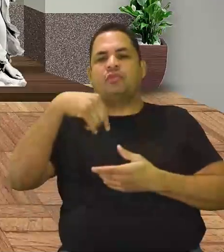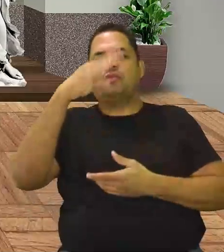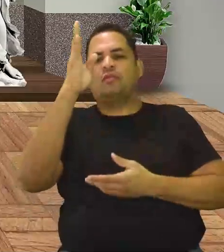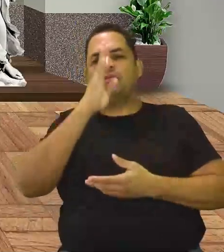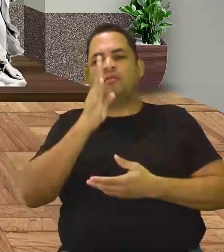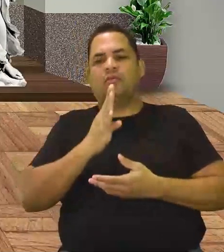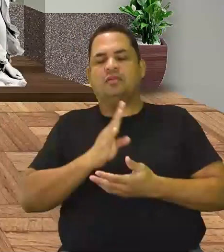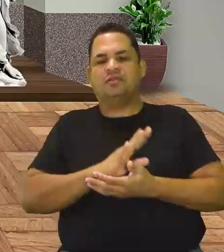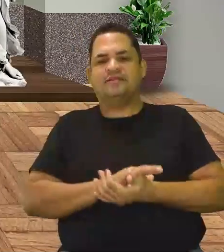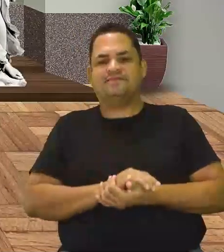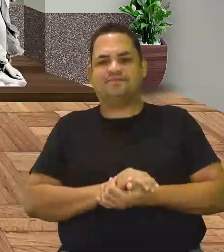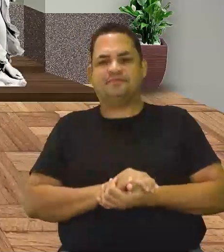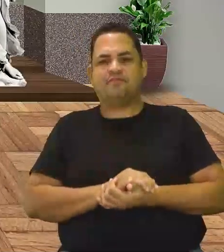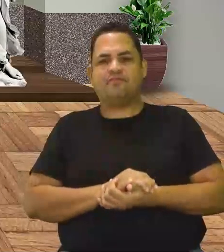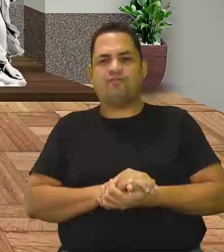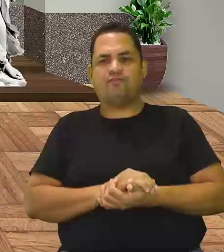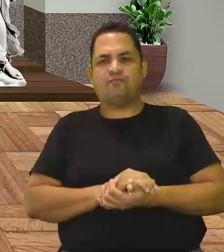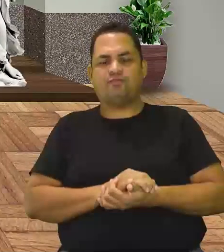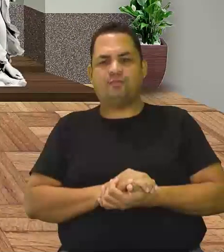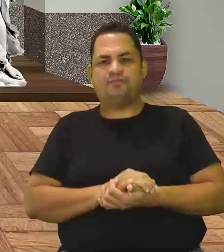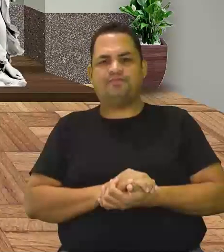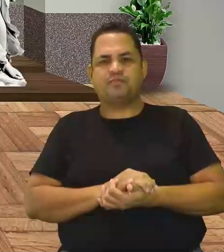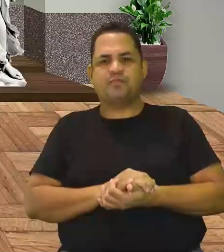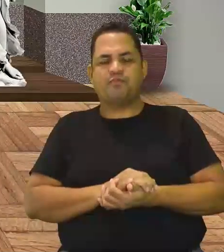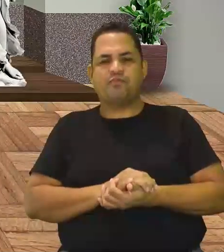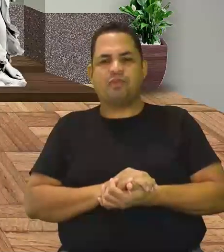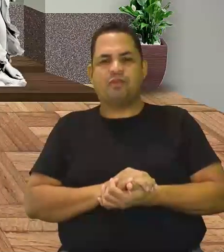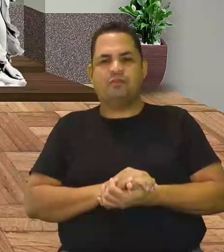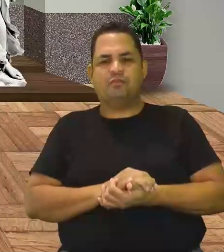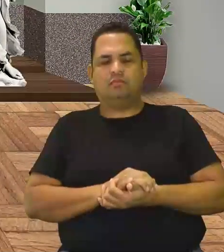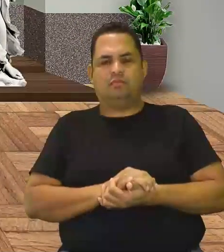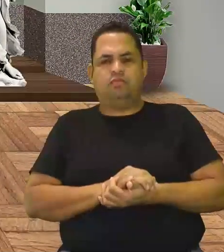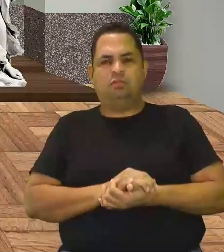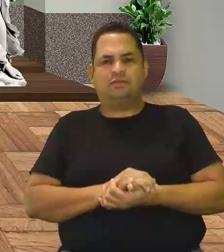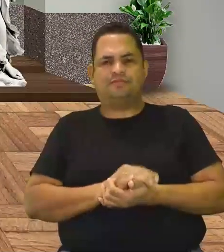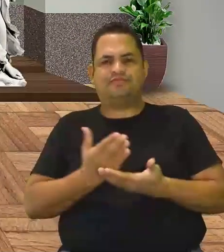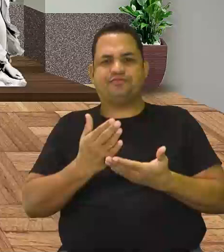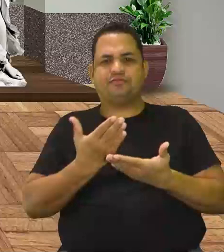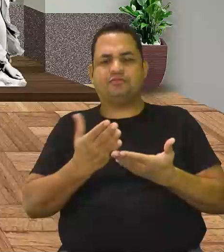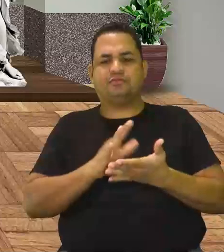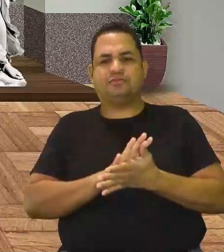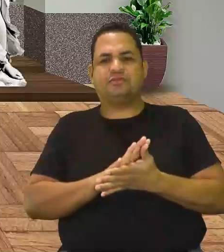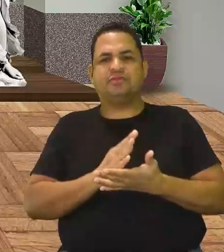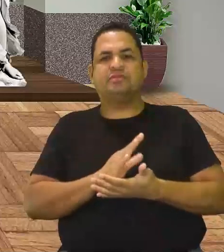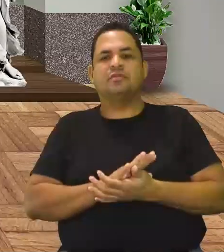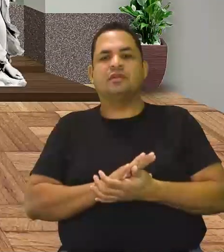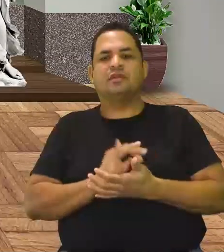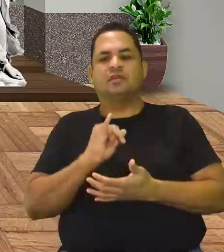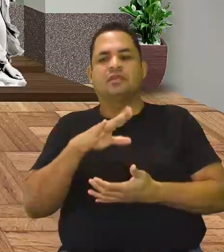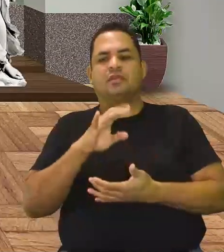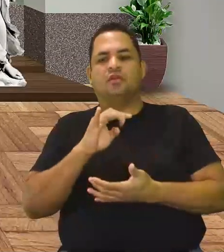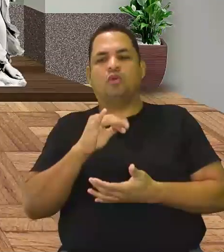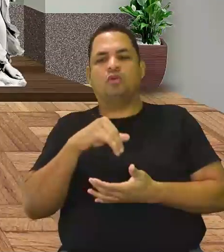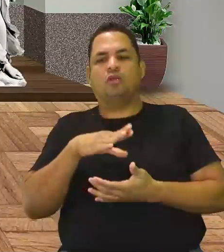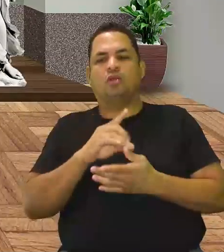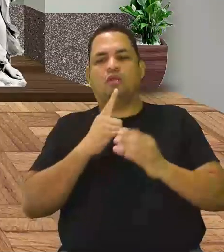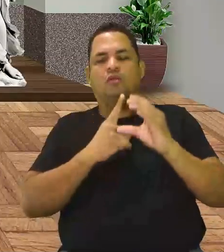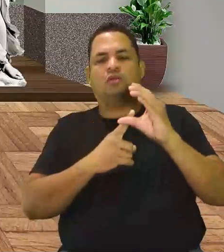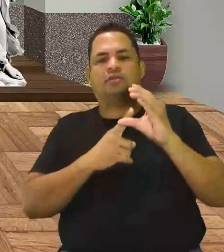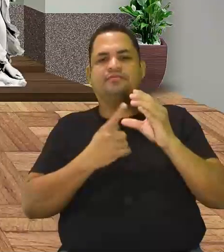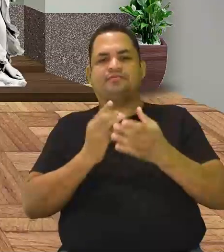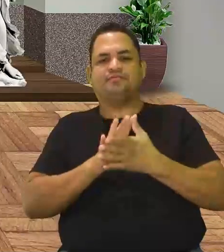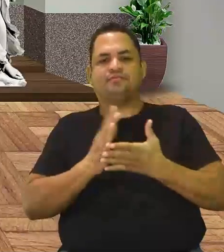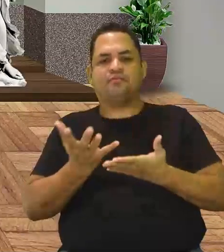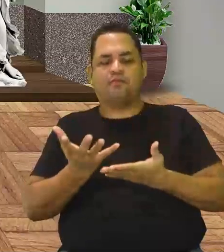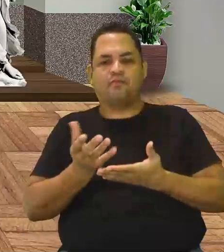Brasil. Inclusive, eles dão um golpe chamado Intentona Comunista para tentar pegar seus